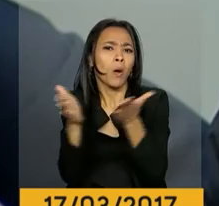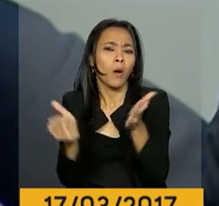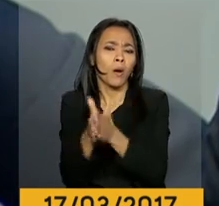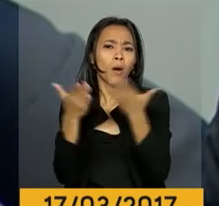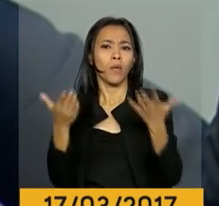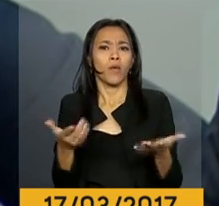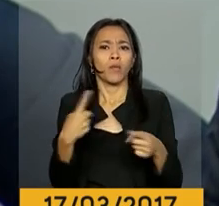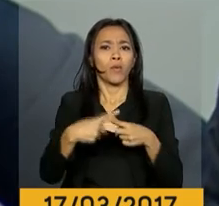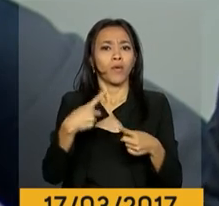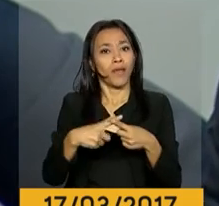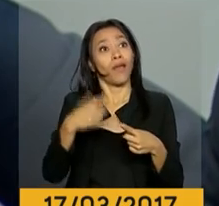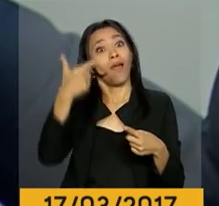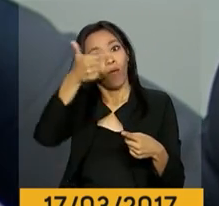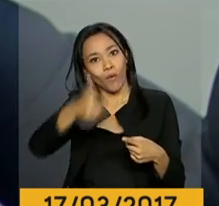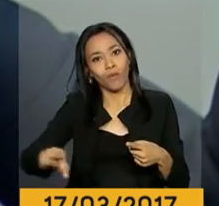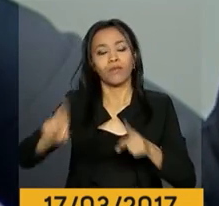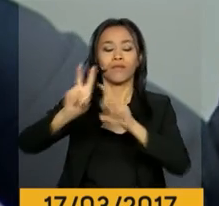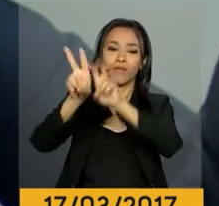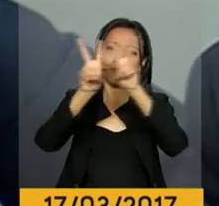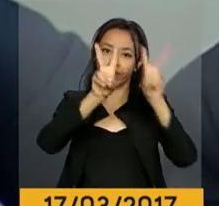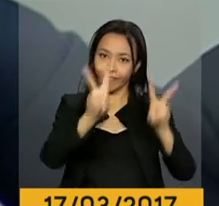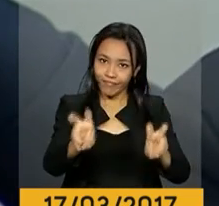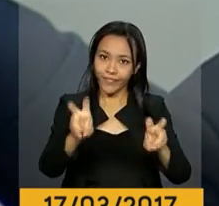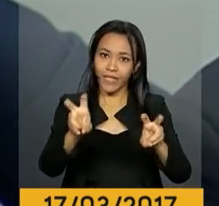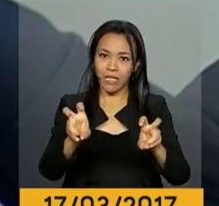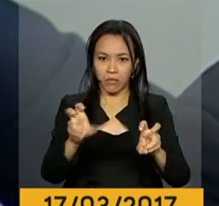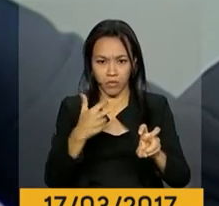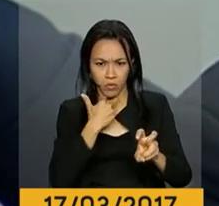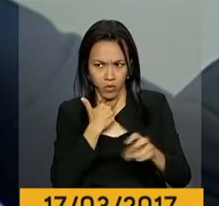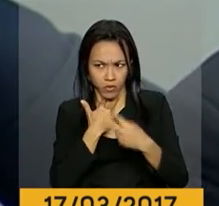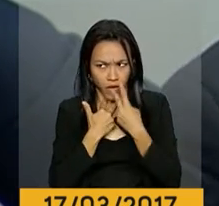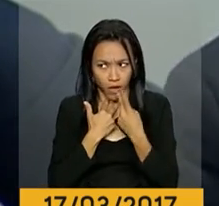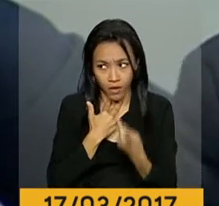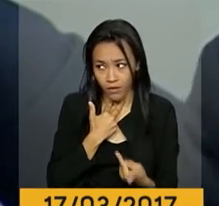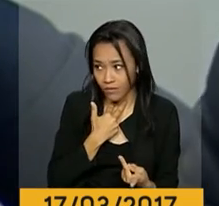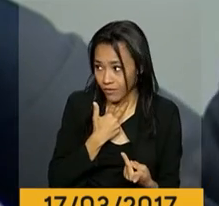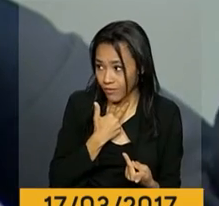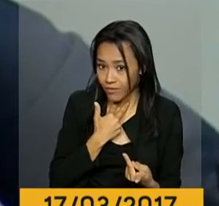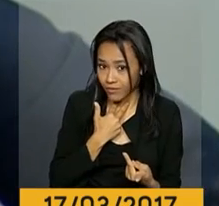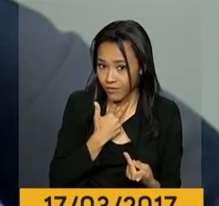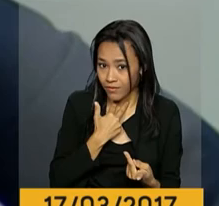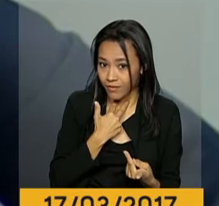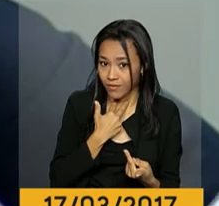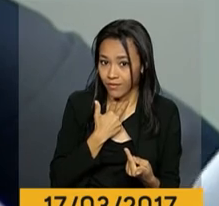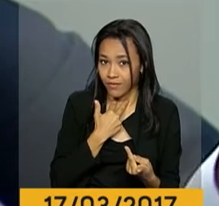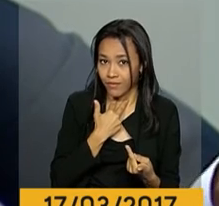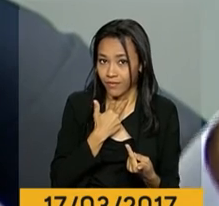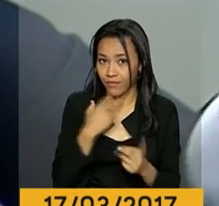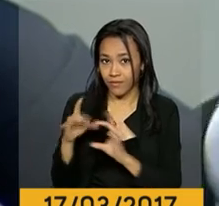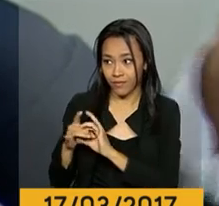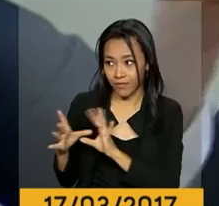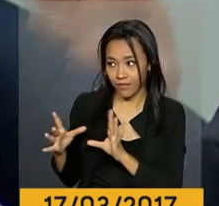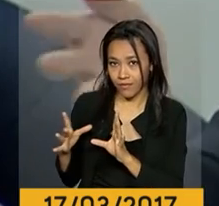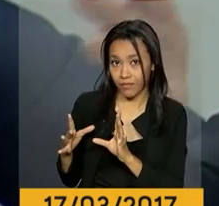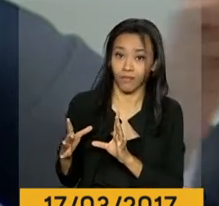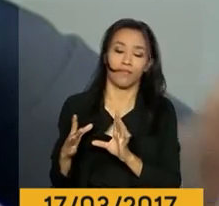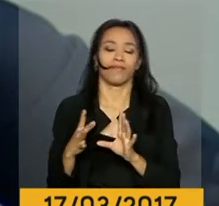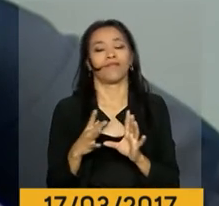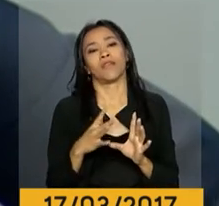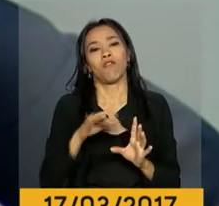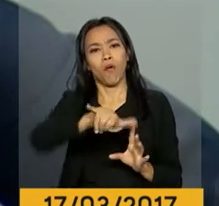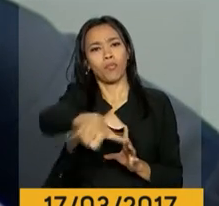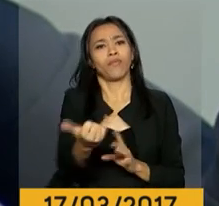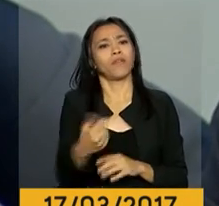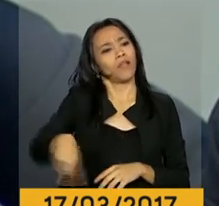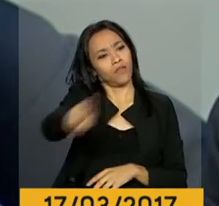aqui eu entro no outro diálogo. Eu não sei se posso ir falando assim. Claro, o senhor tem, presidente, o senhor tem todo o tempo. Eu vou aproveitar, viu, a